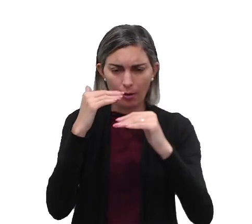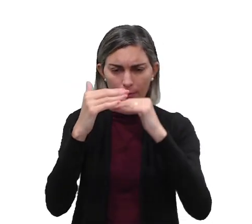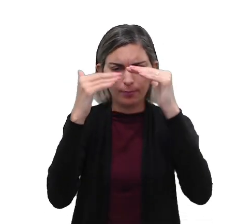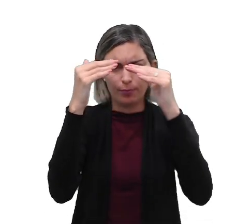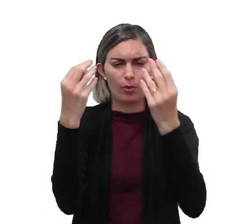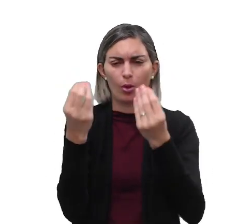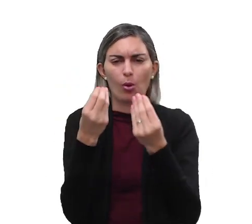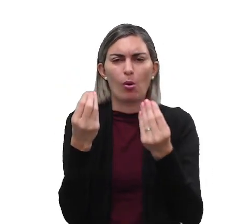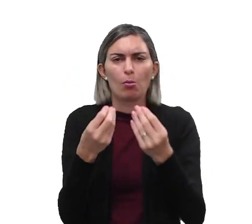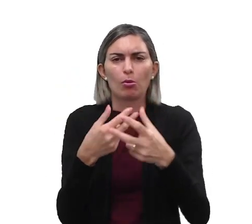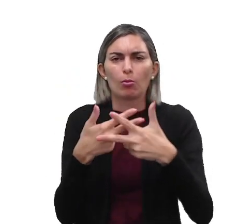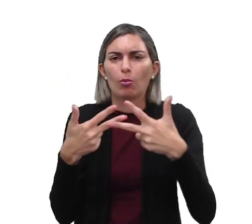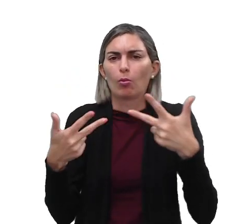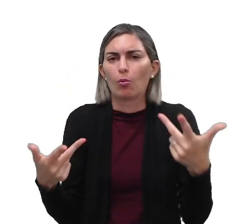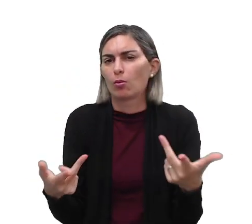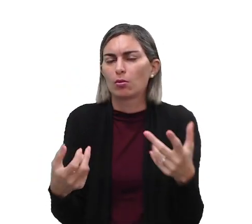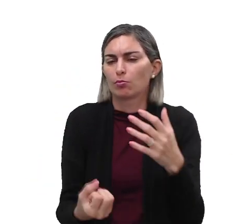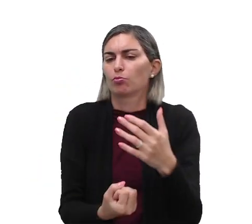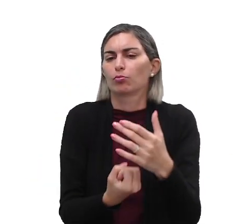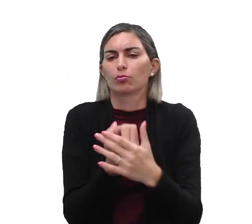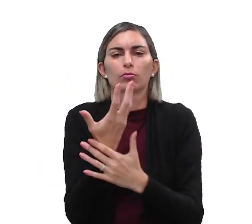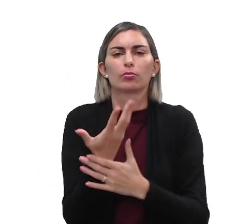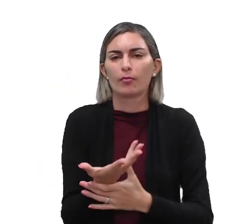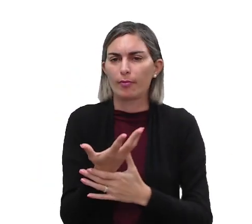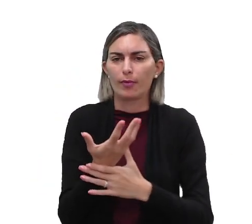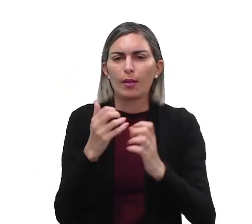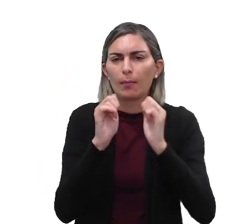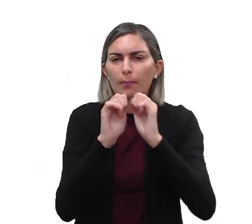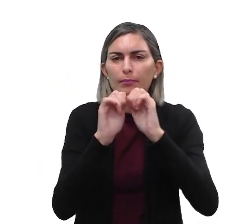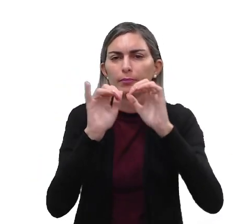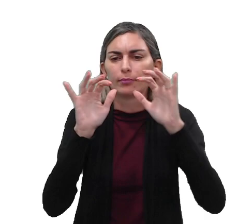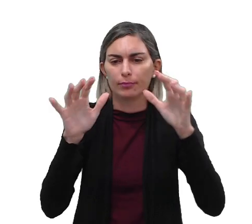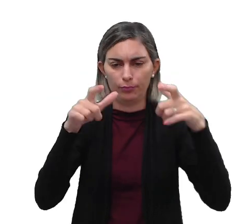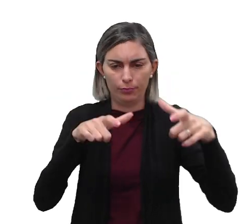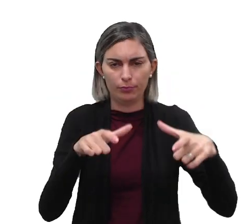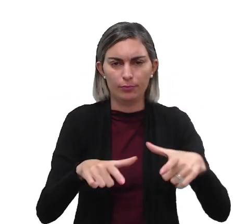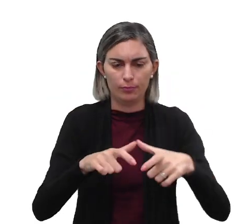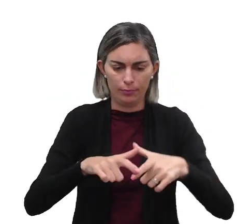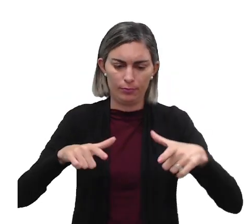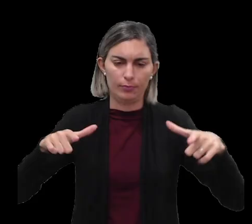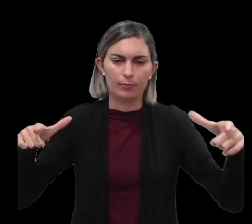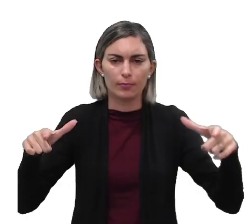como se algo tivesse surgindo e ampliando no espaço.